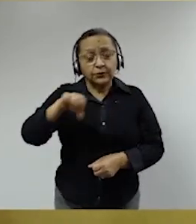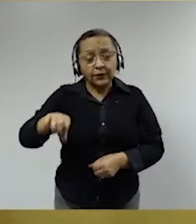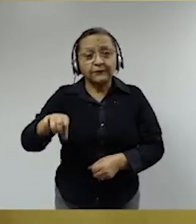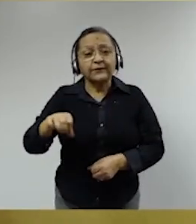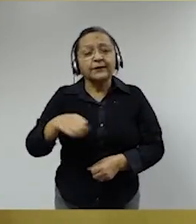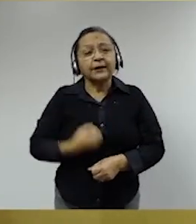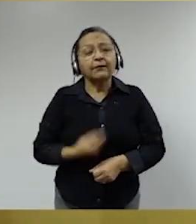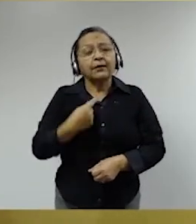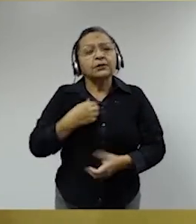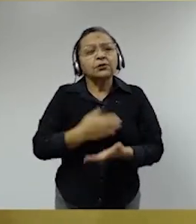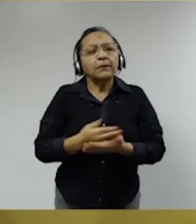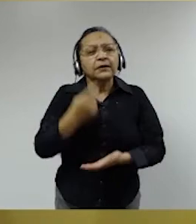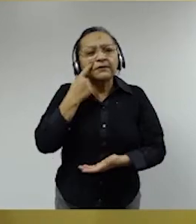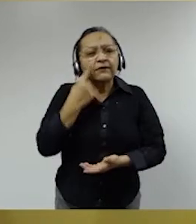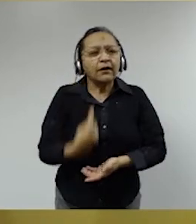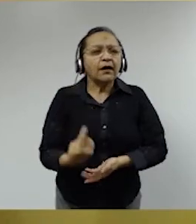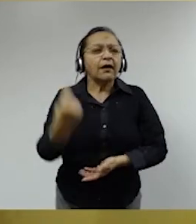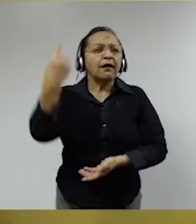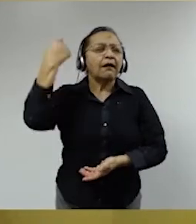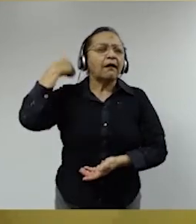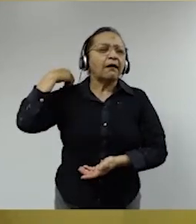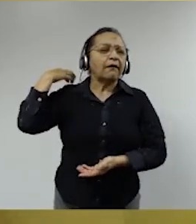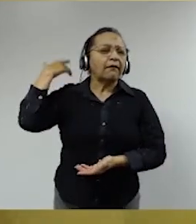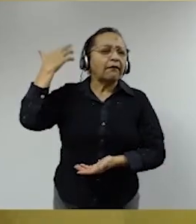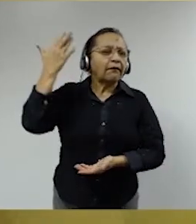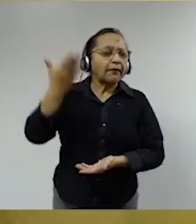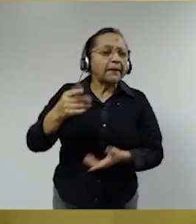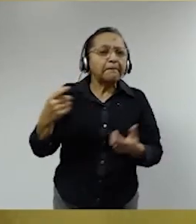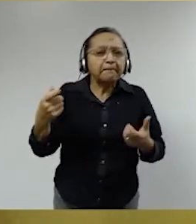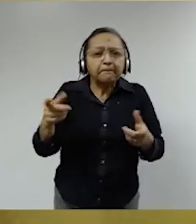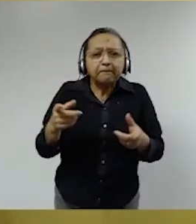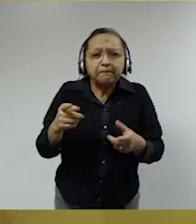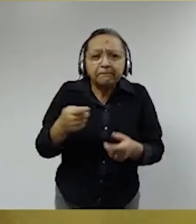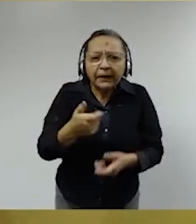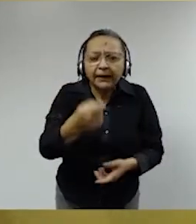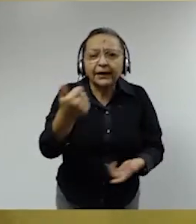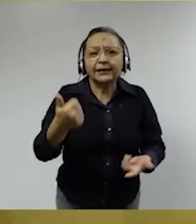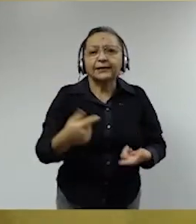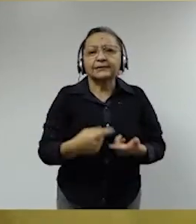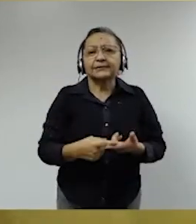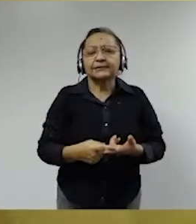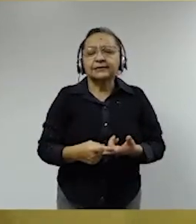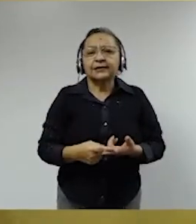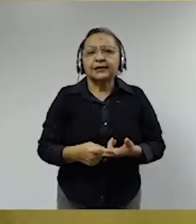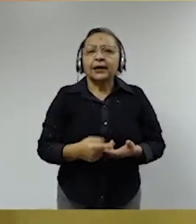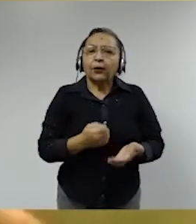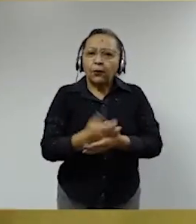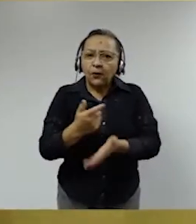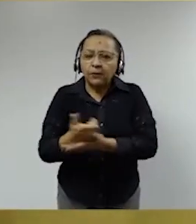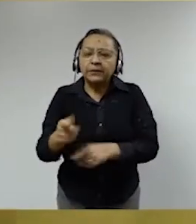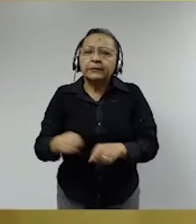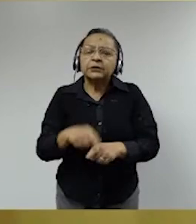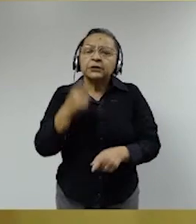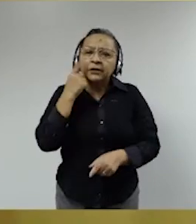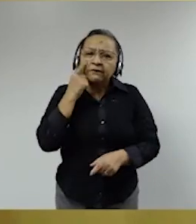quando a gente começa a olhar cenários assim de pequenas aquisições, e aí o superintendente colocou muito bem, a gente tem que olhar para a história, né? Então, a